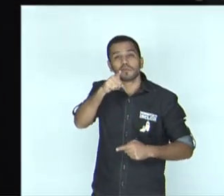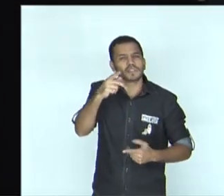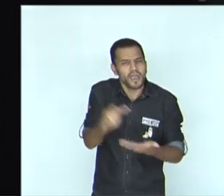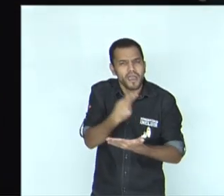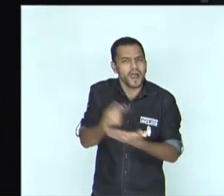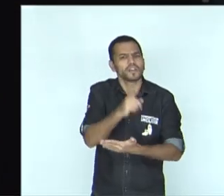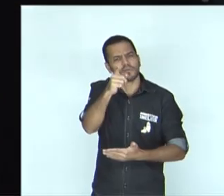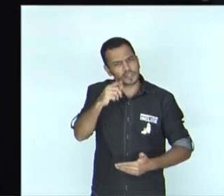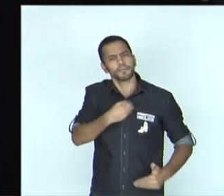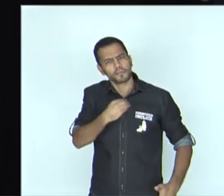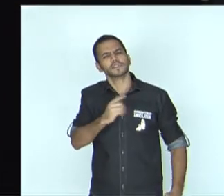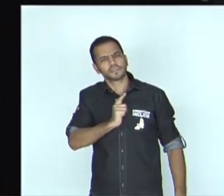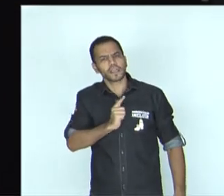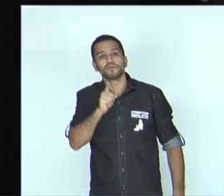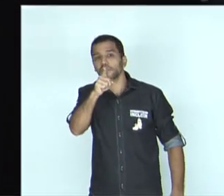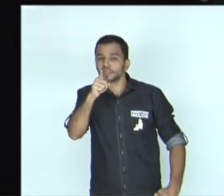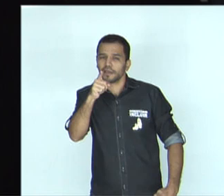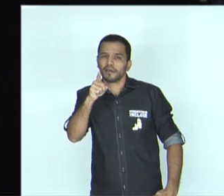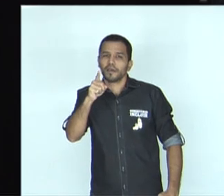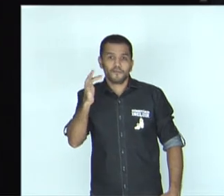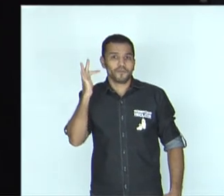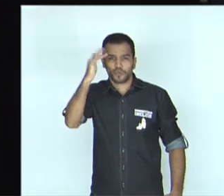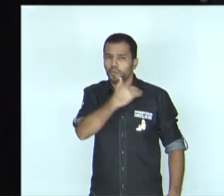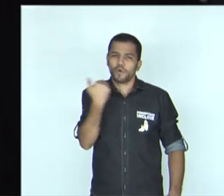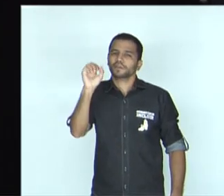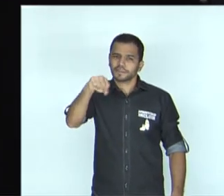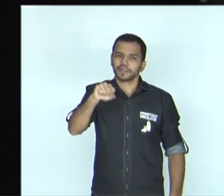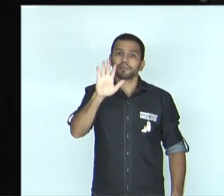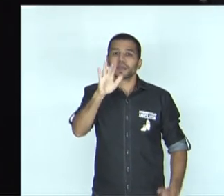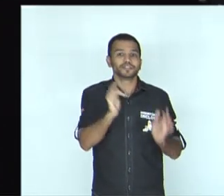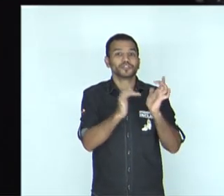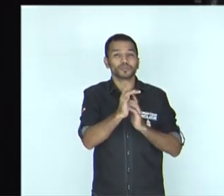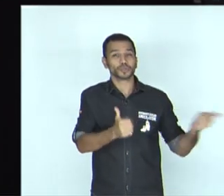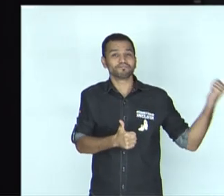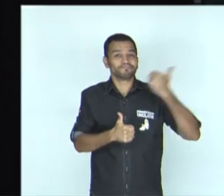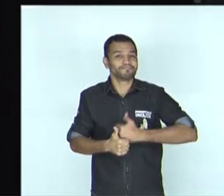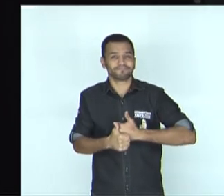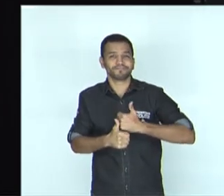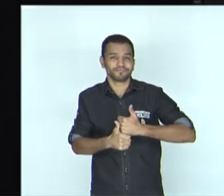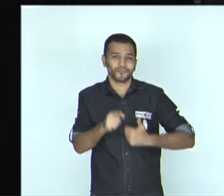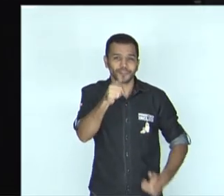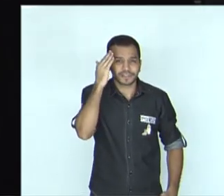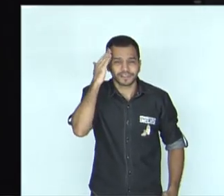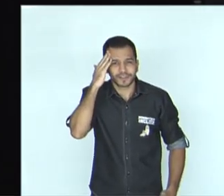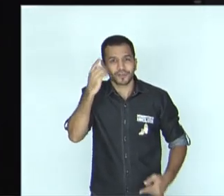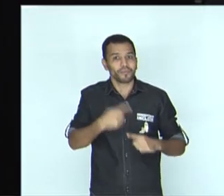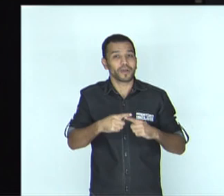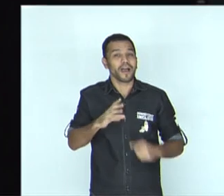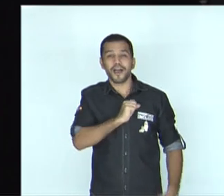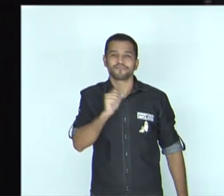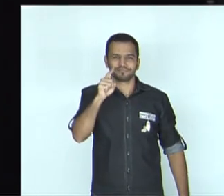dizendo, Deus, eles pecaram, mas a conta está paga. E esse filho morreu, e morreu sabendo que ia